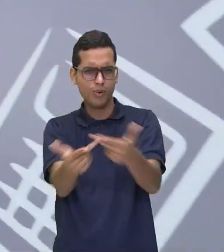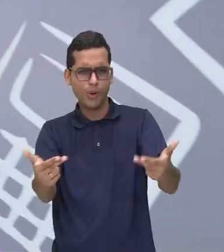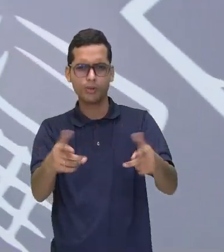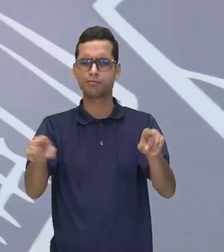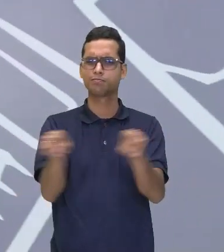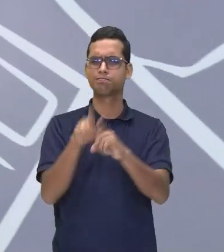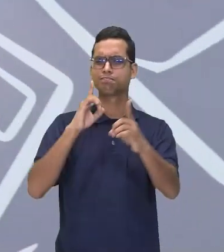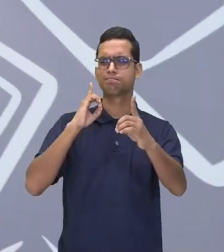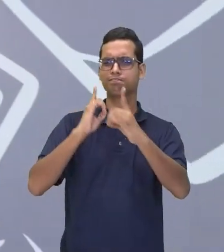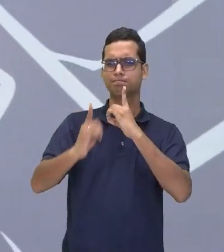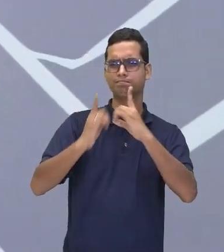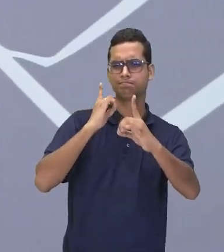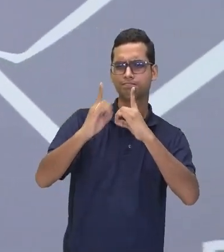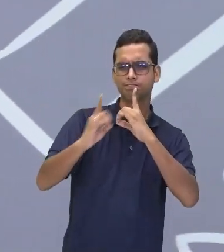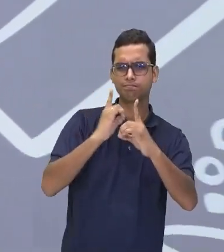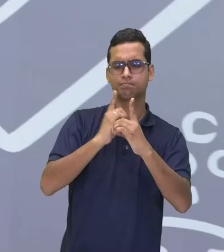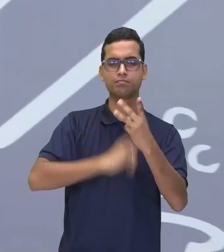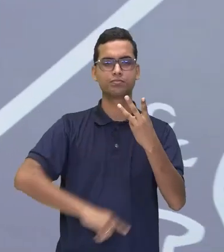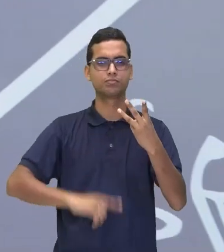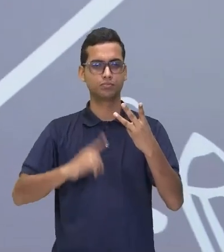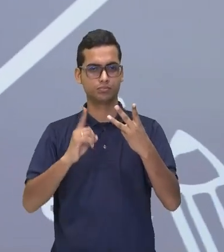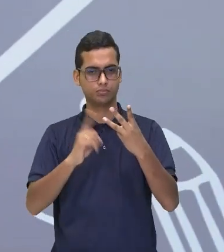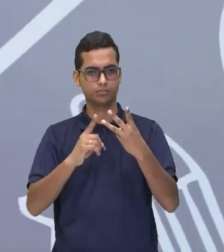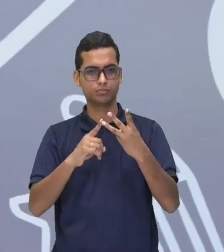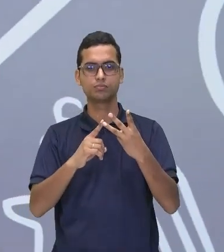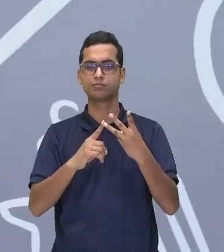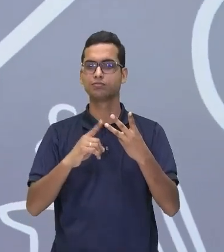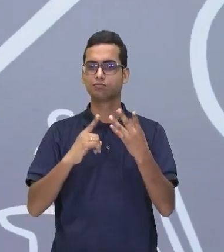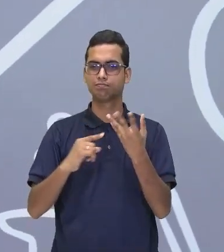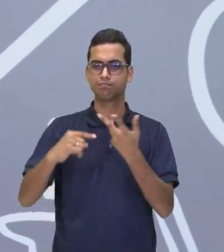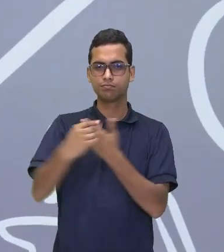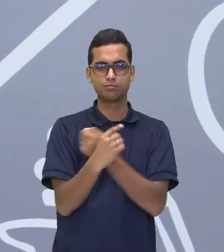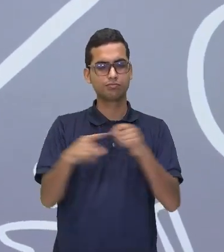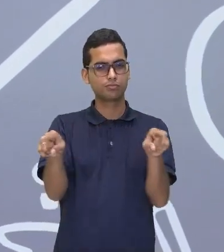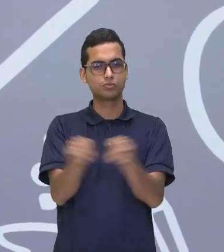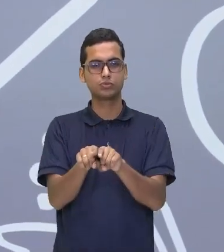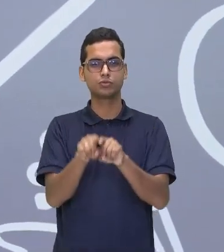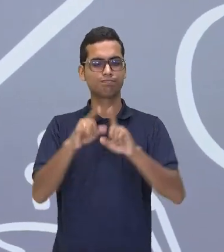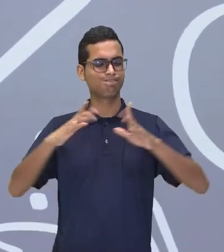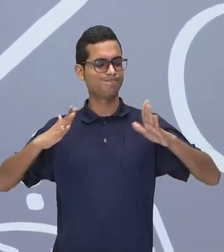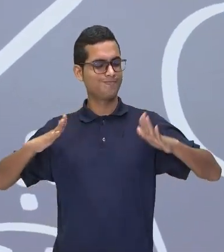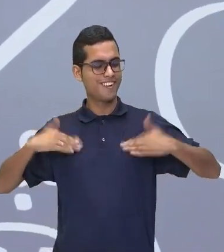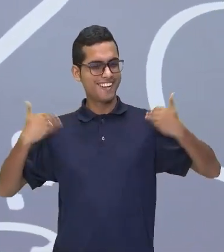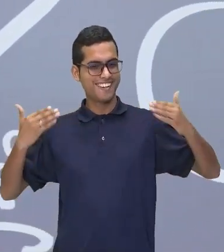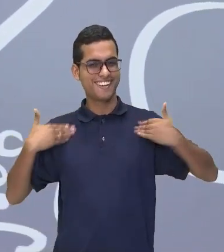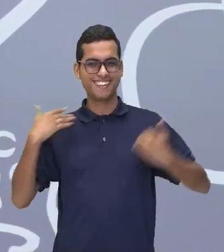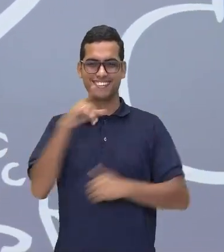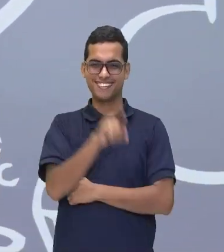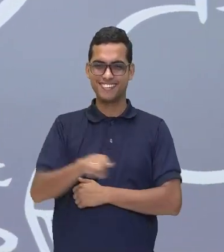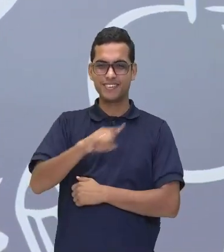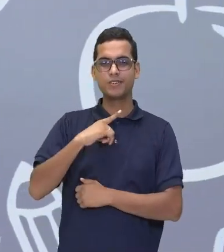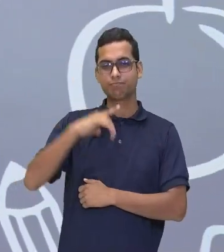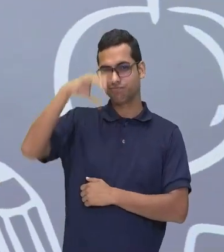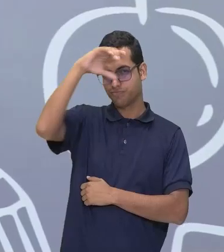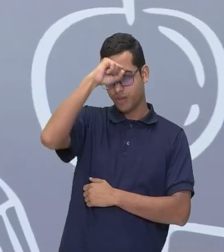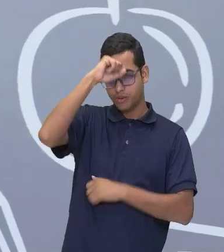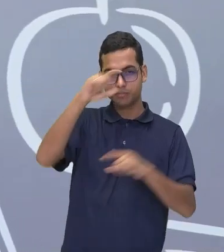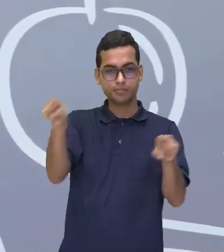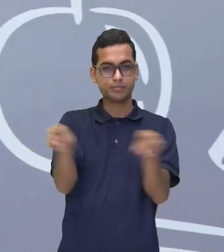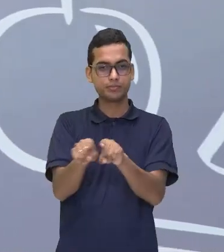dinâmicas, com muito entusiasmo para todos vocês. Trouxe também a nossa